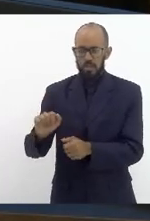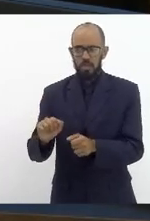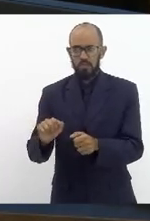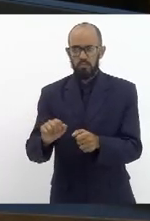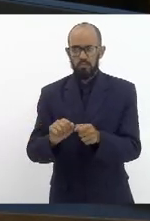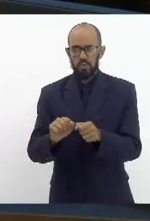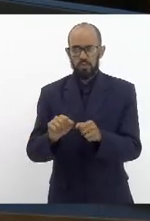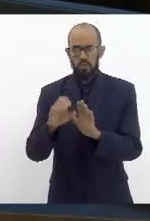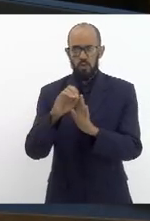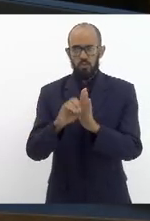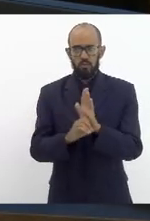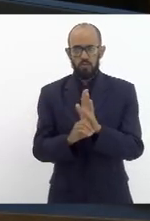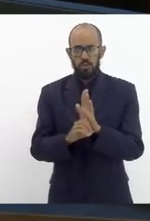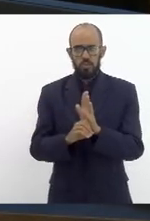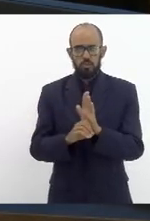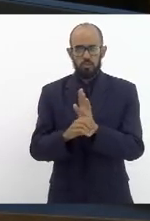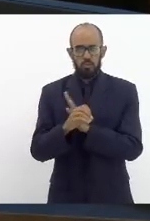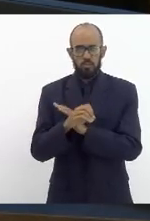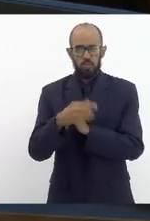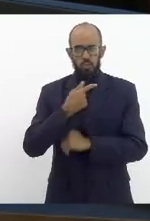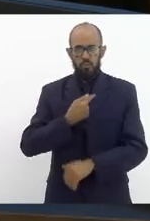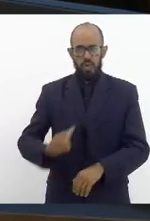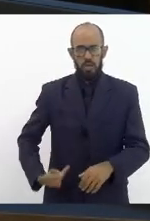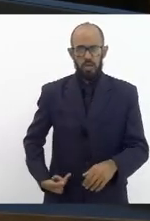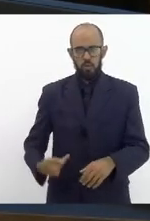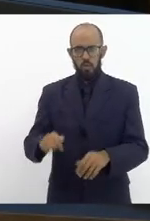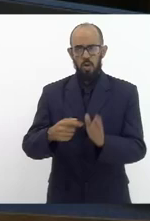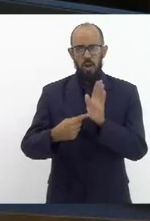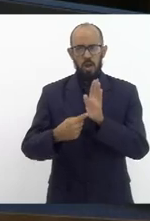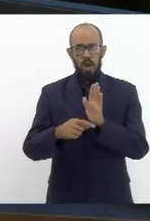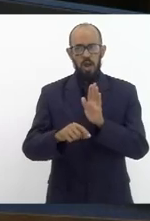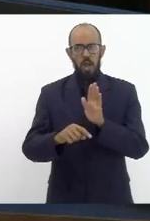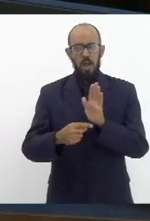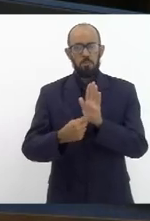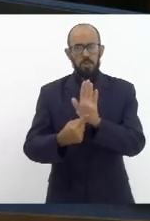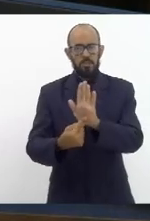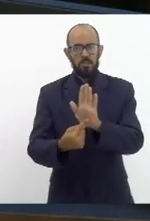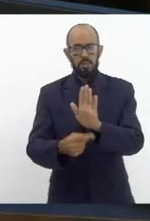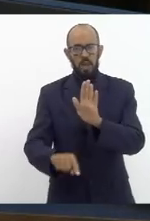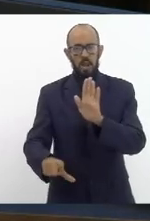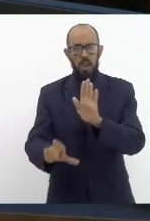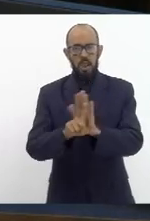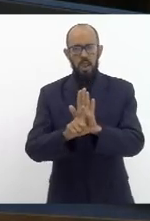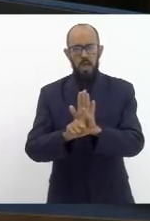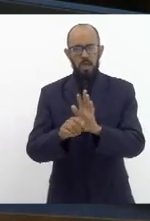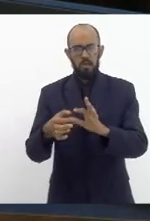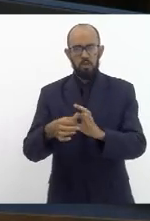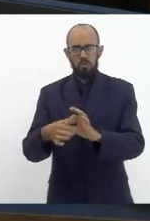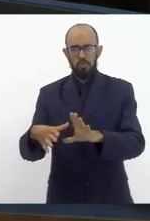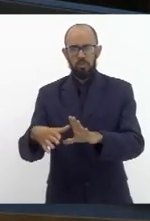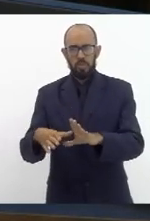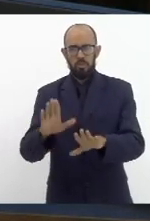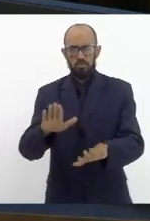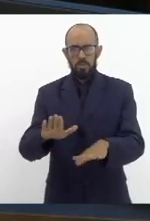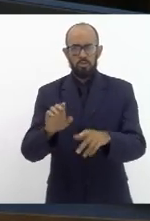Palácio Guanabara, apresentar projeto de lei meramente autorizativo e, efetivamente, desculpa a expressão,